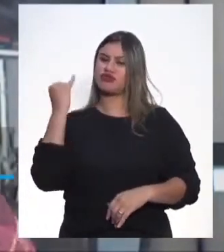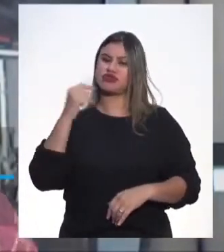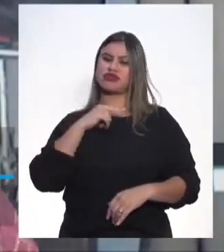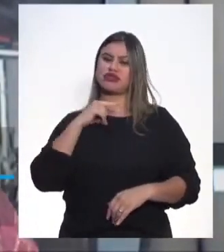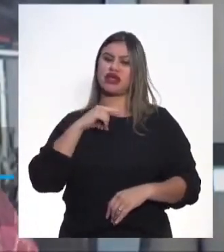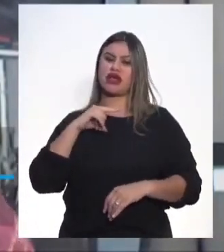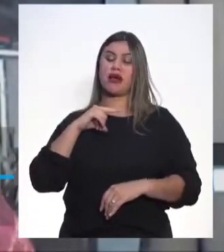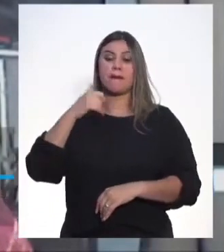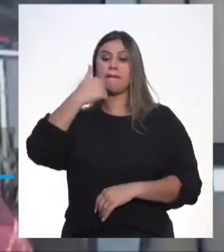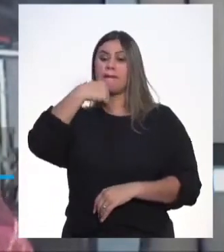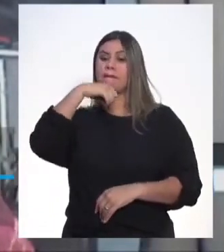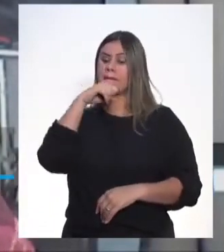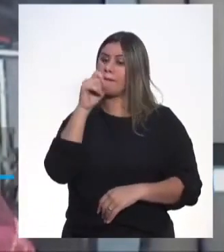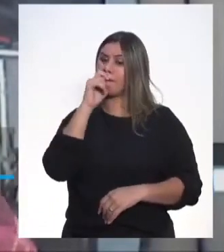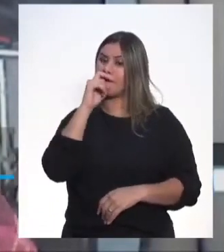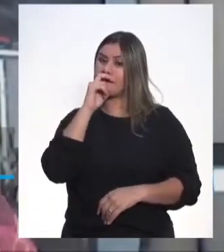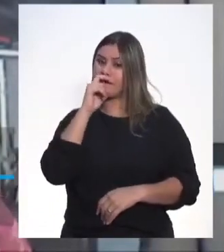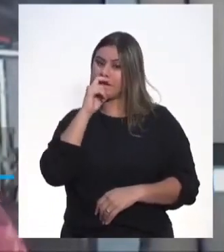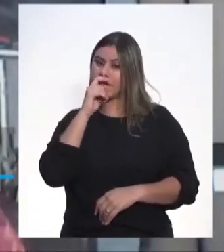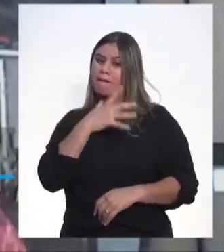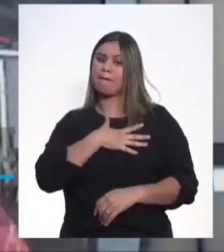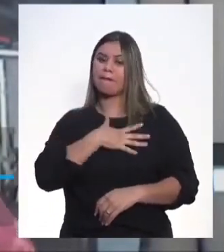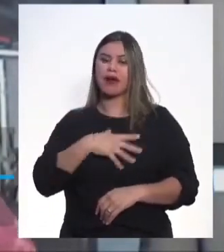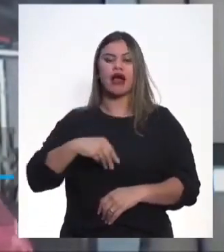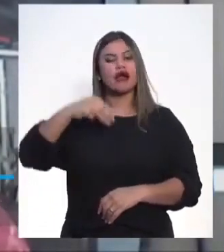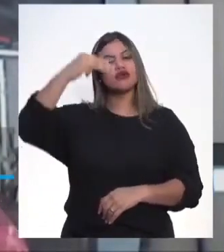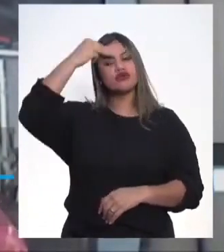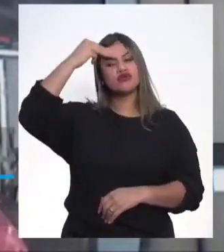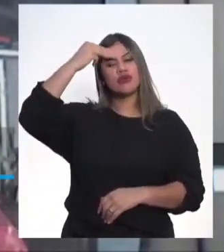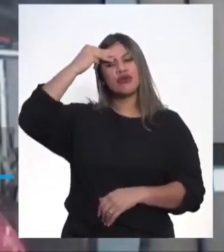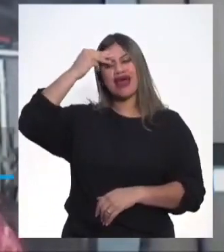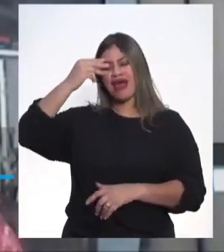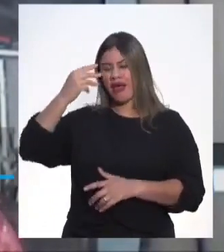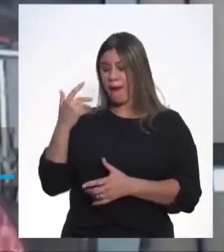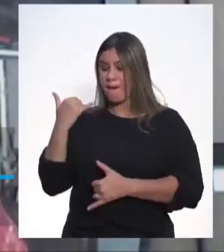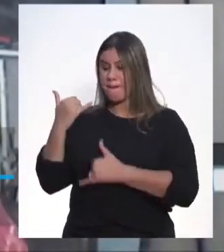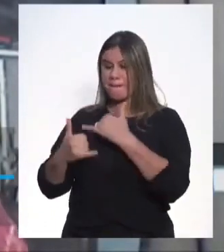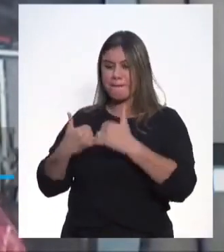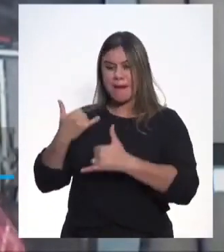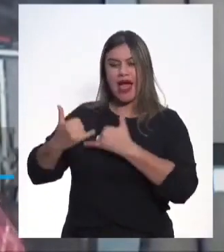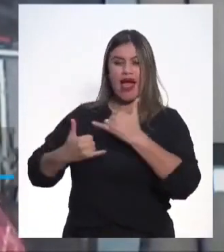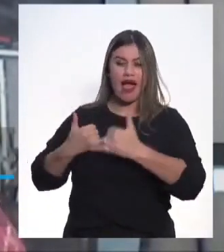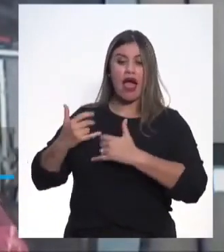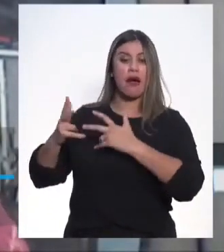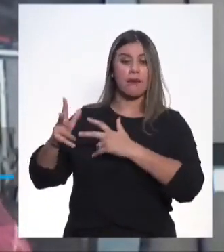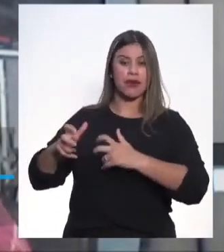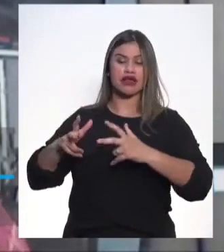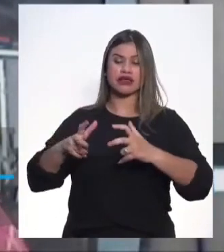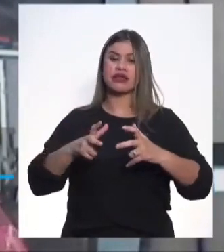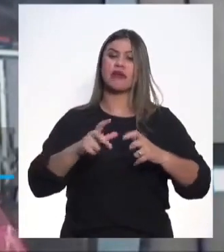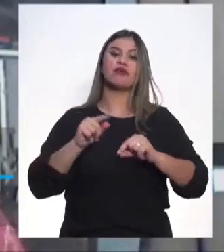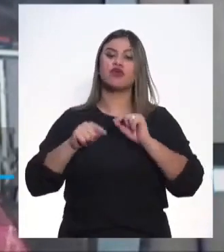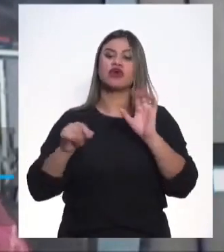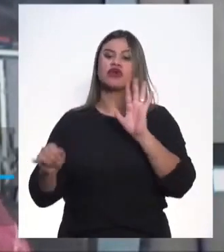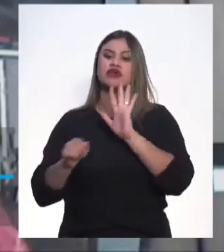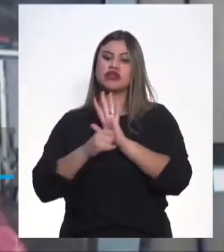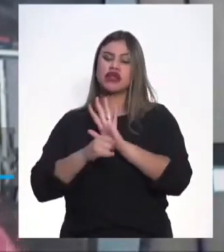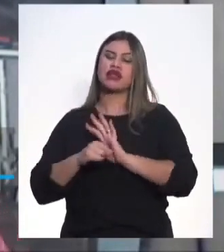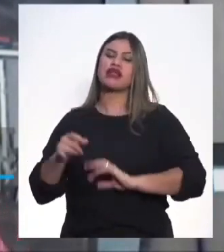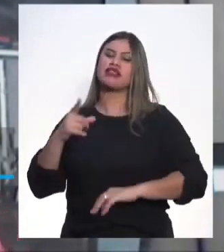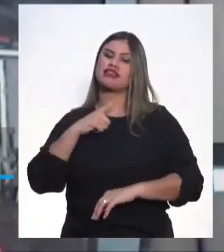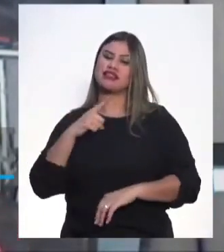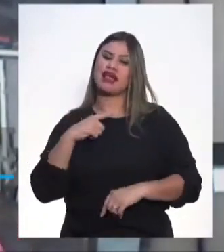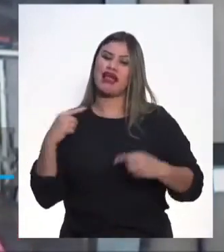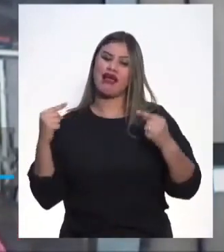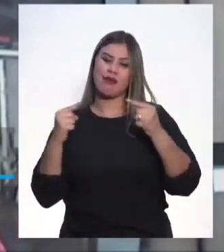Os pais, né, aqueles que têm filhos, sobrinhos, que brincam muito com crianças, percebem o quanto que a identidade da criança está formada